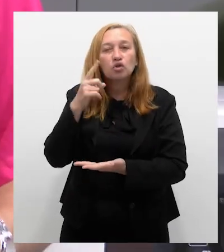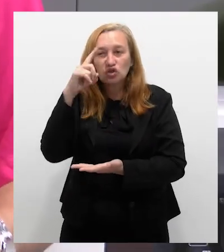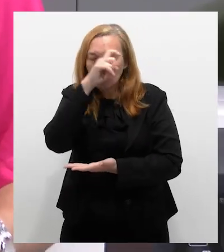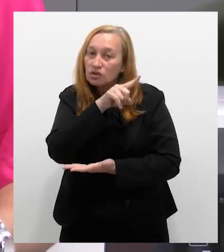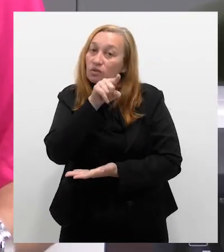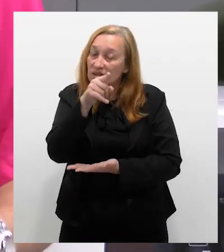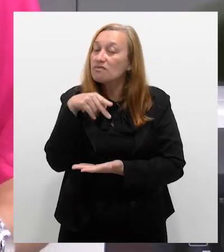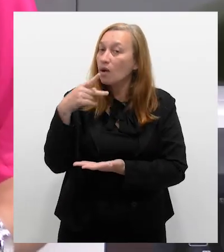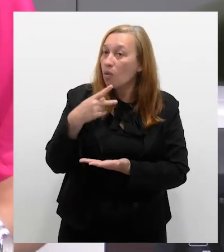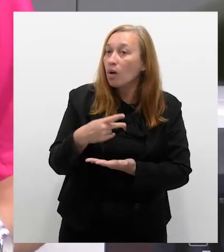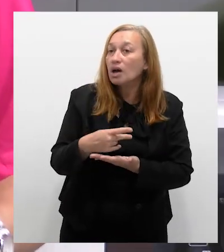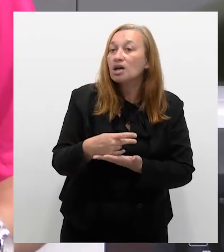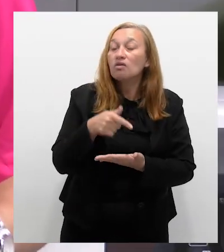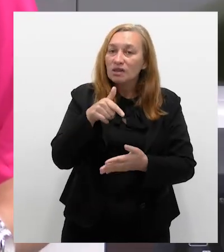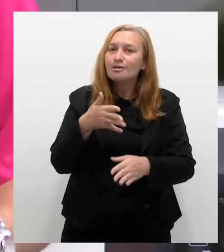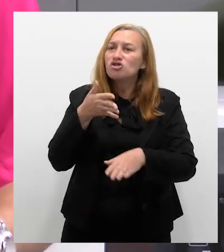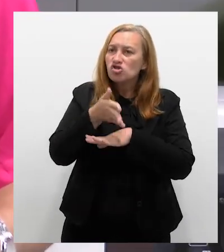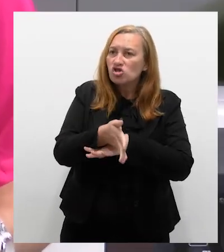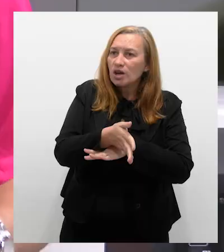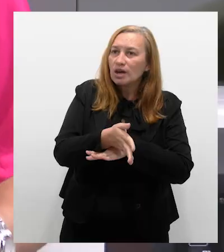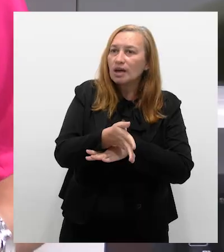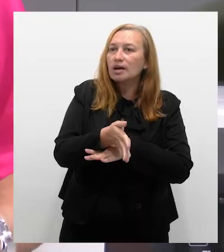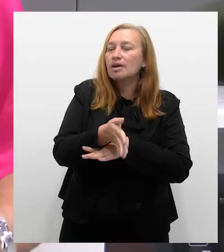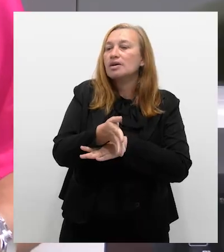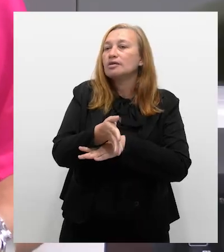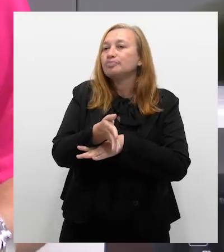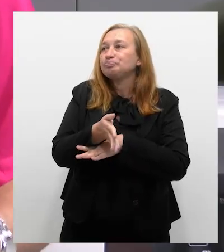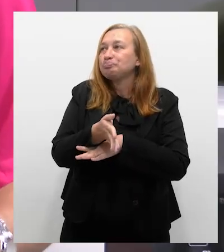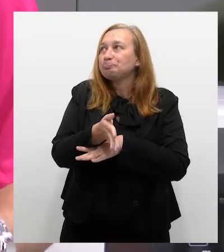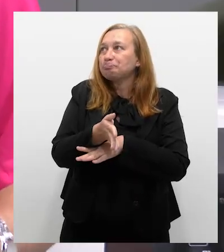um pouco difícil. Como você falou, se você chega com